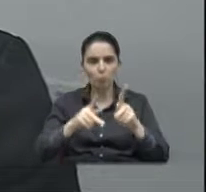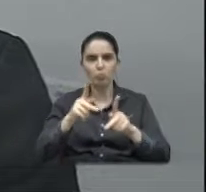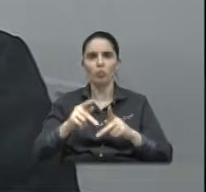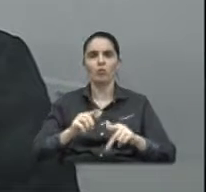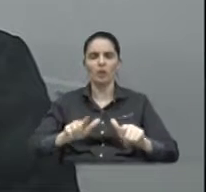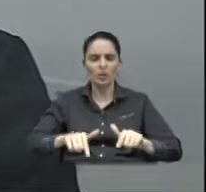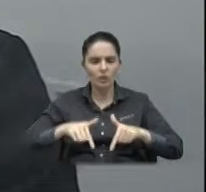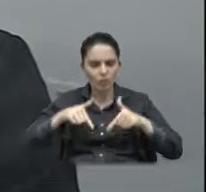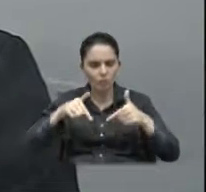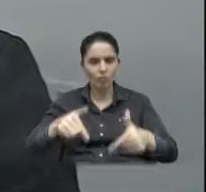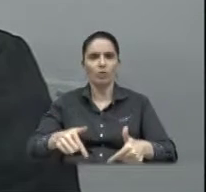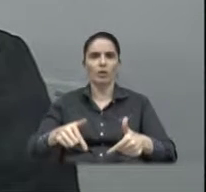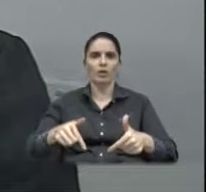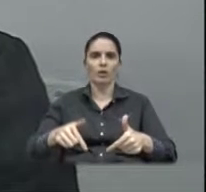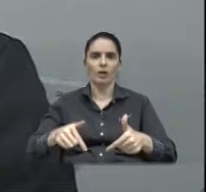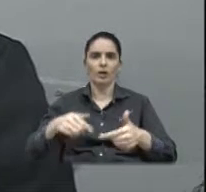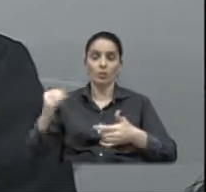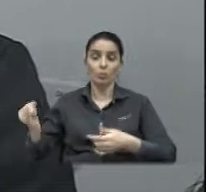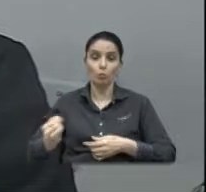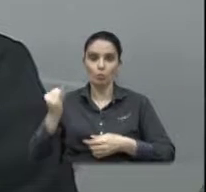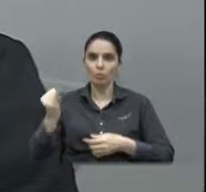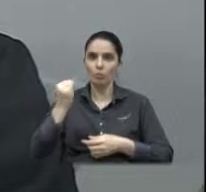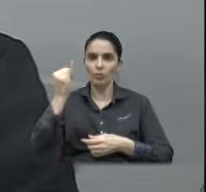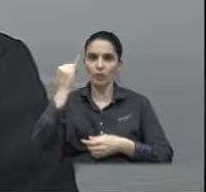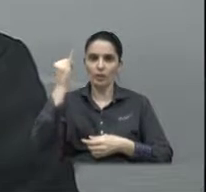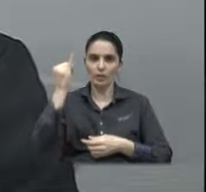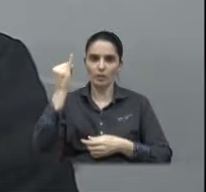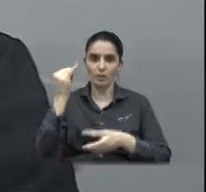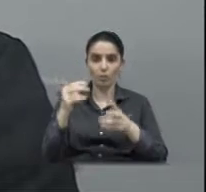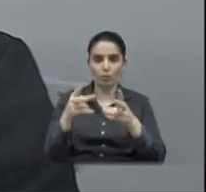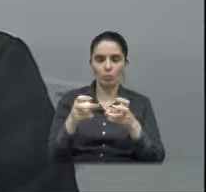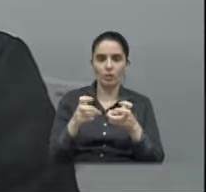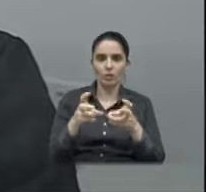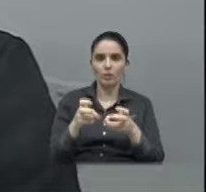e tem sido muito importante essa visão que